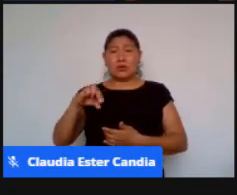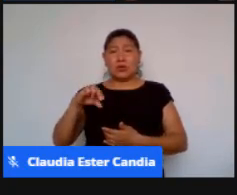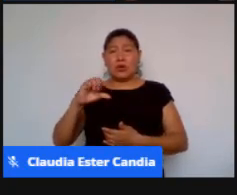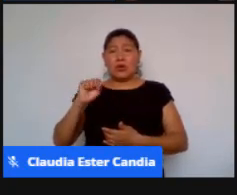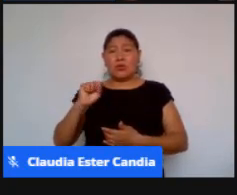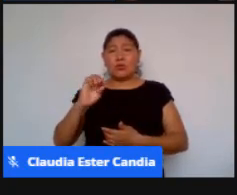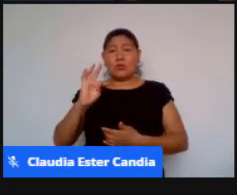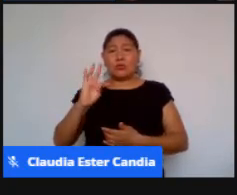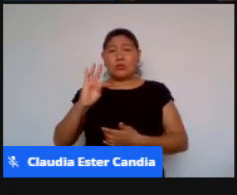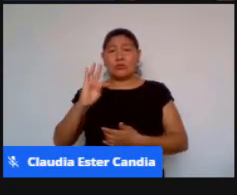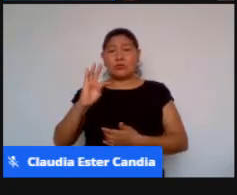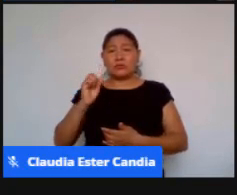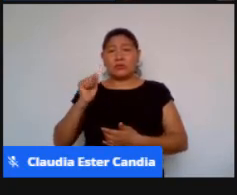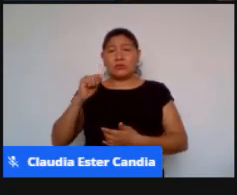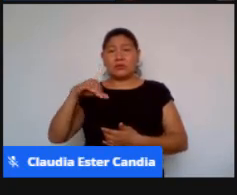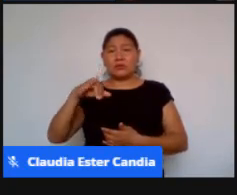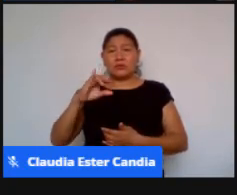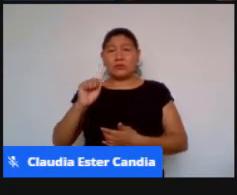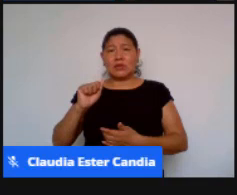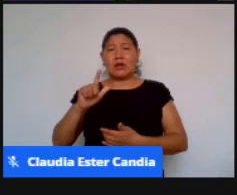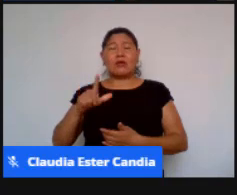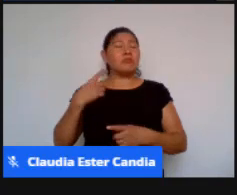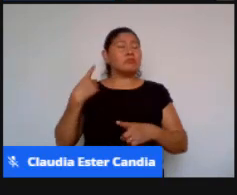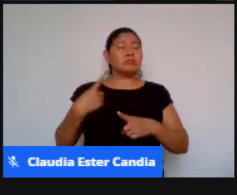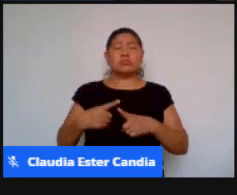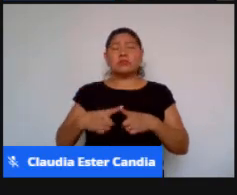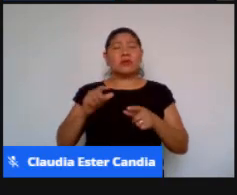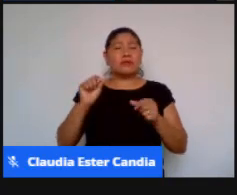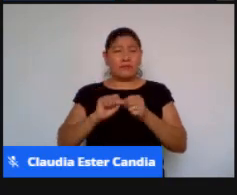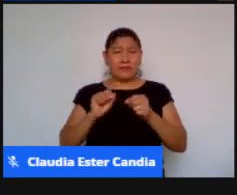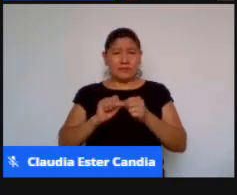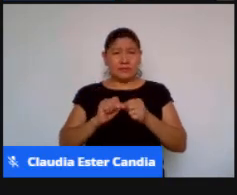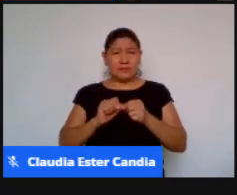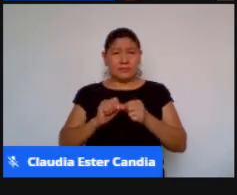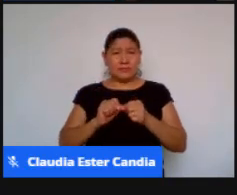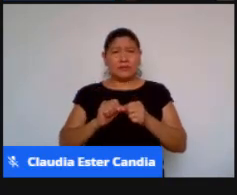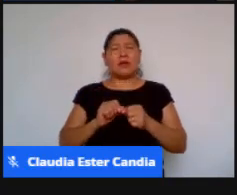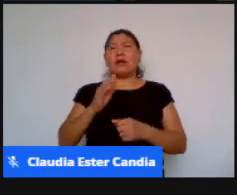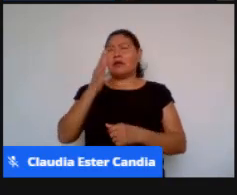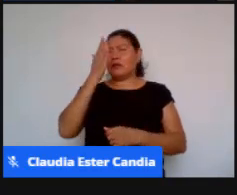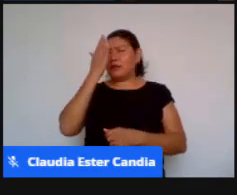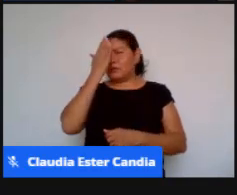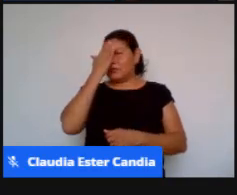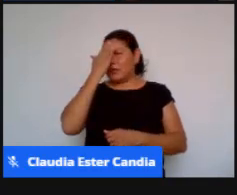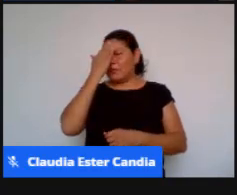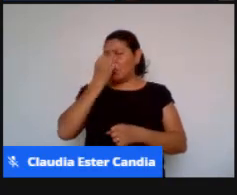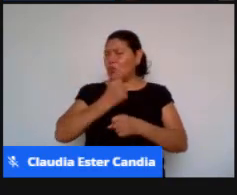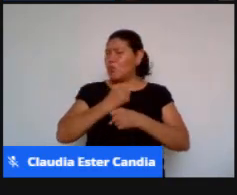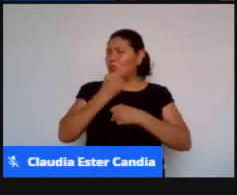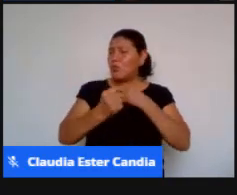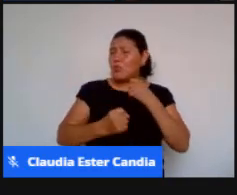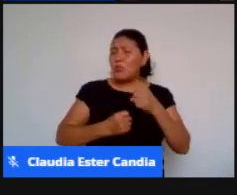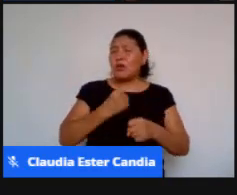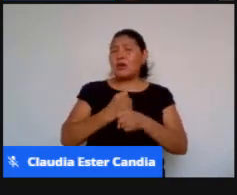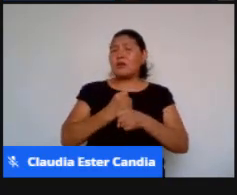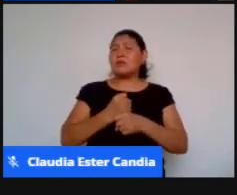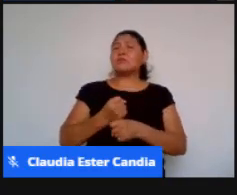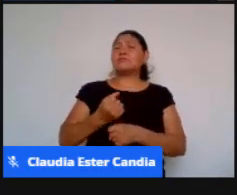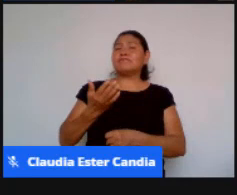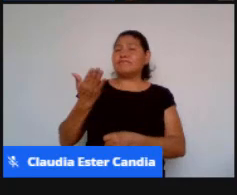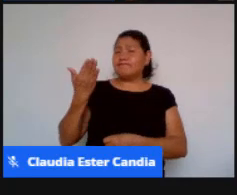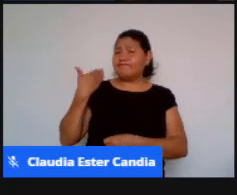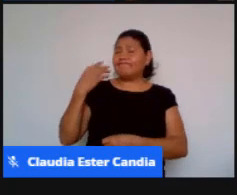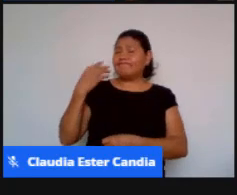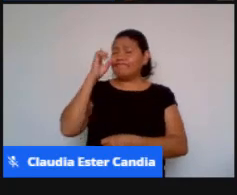de 2020, a forma com que vocês trabalharam, tudo. Eu sei que não foi uma coisa fácil, mas surgiu